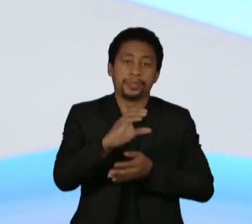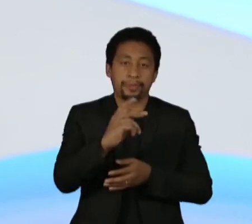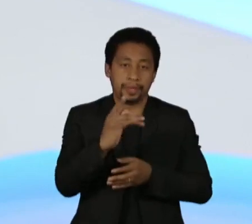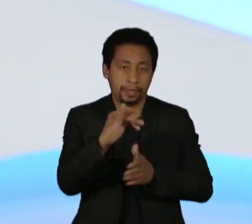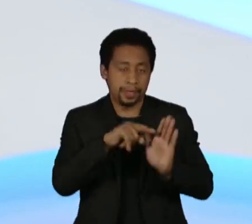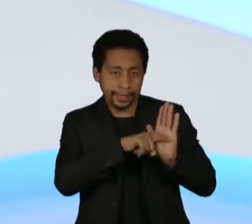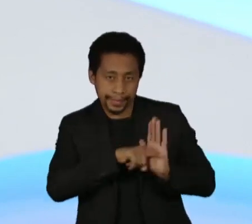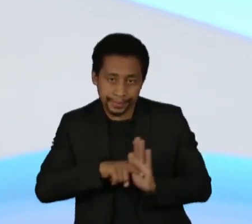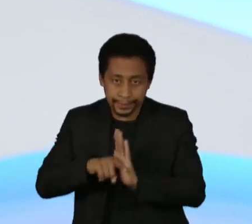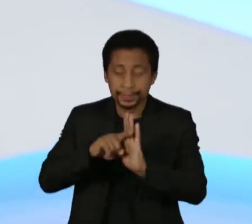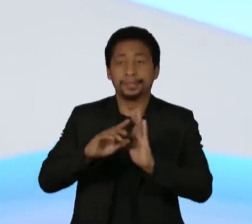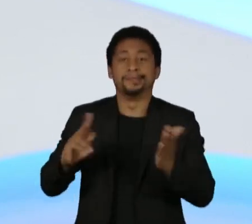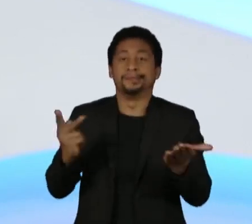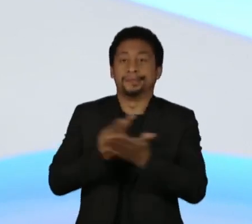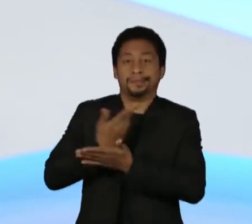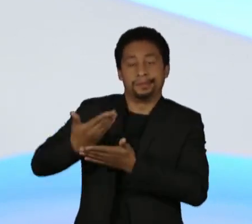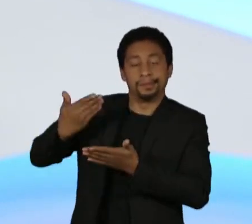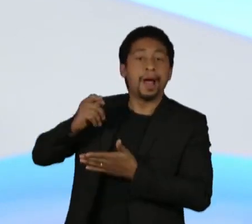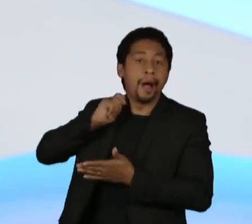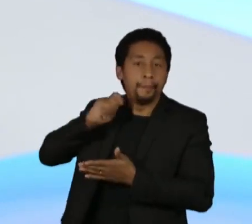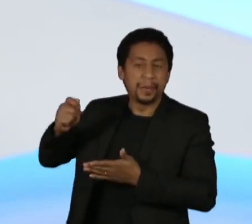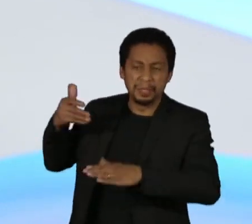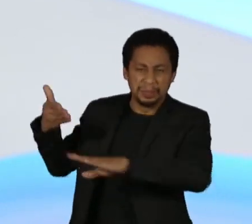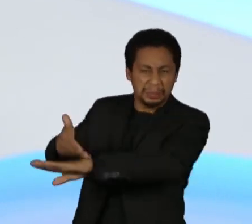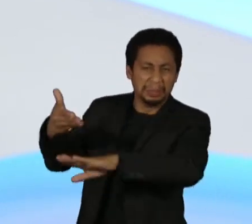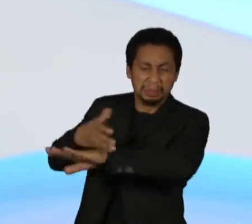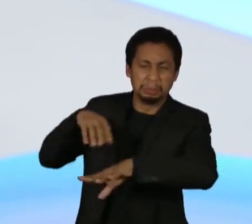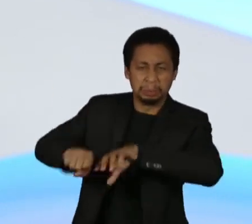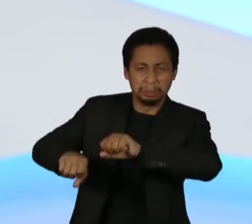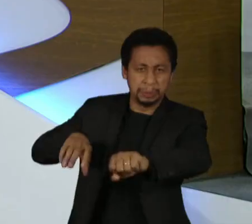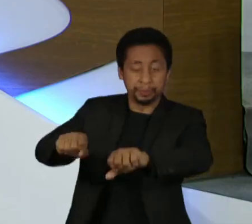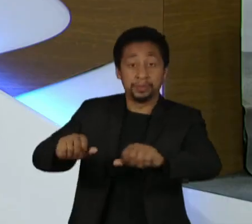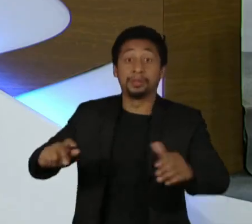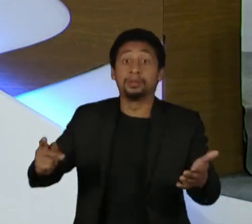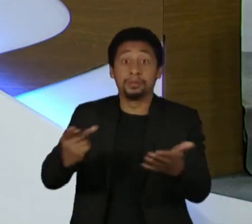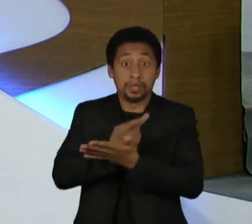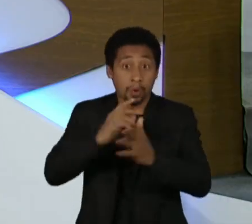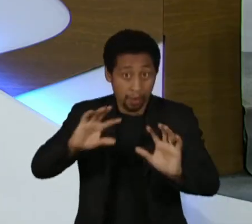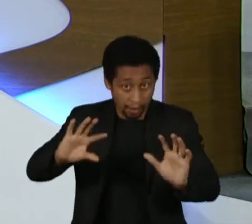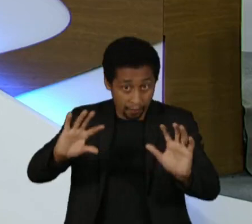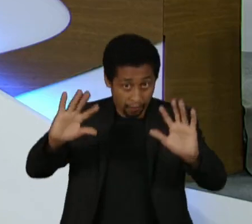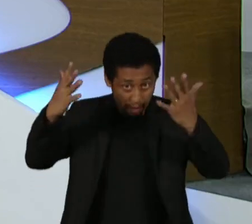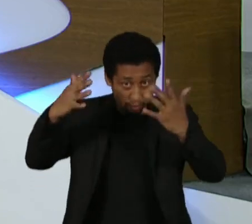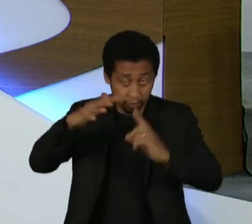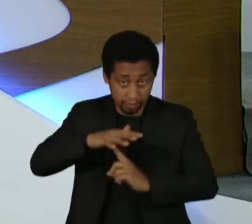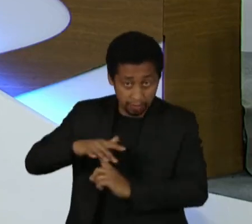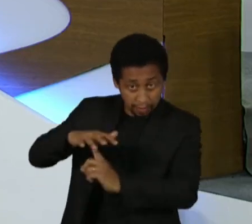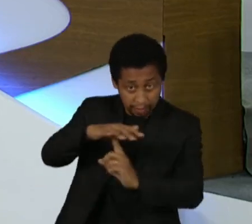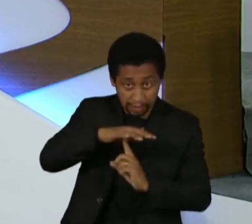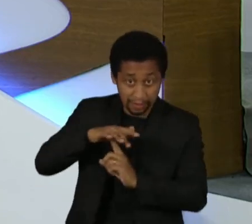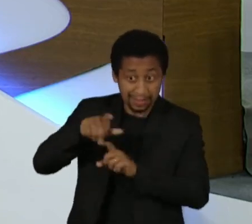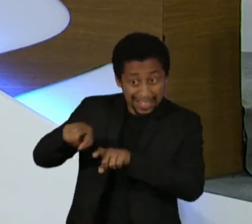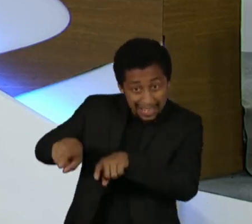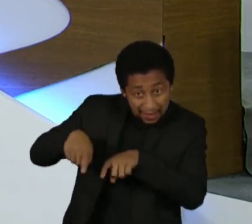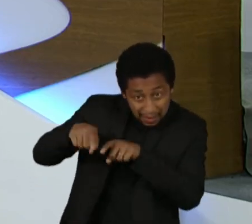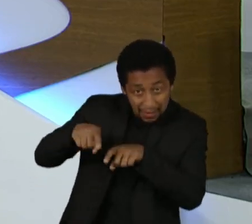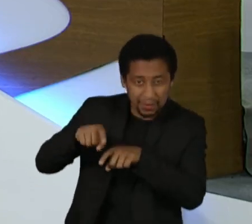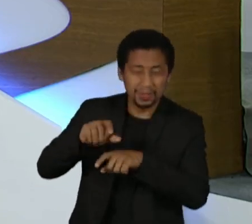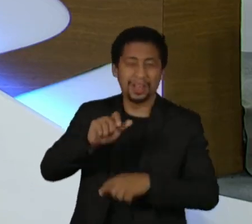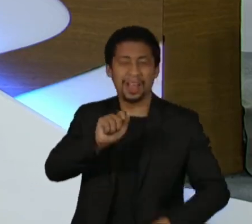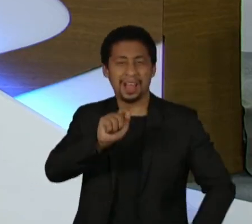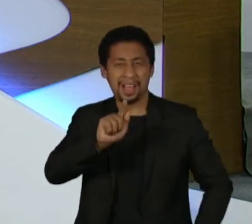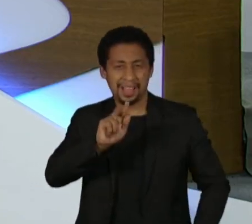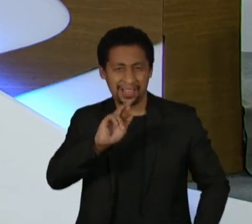em abril e teve o caso da agrishow né que o Senhor entendeu que foi desconvidado pela organização da maior feira do agronegócio do